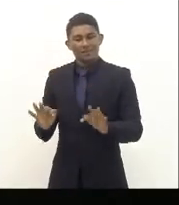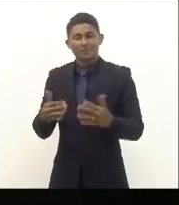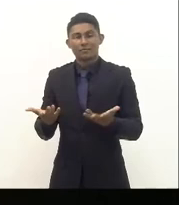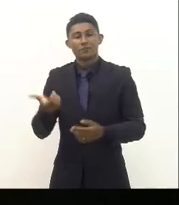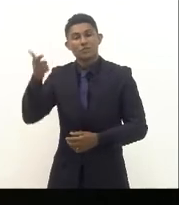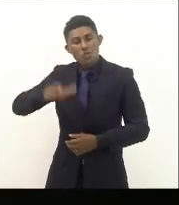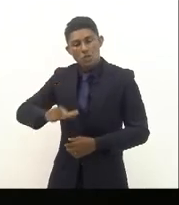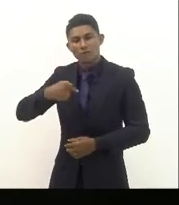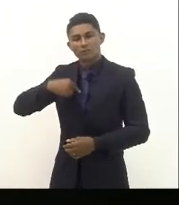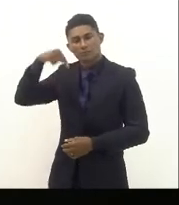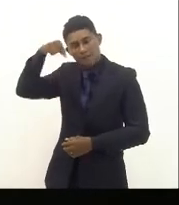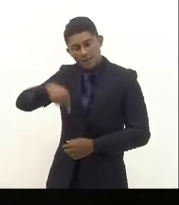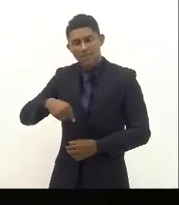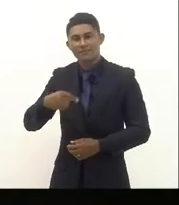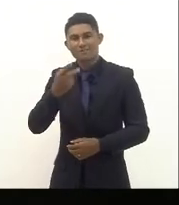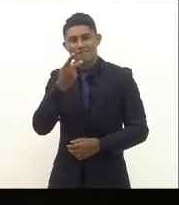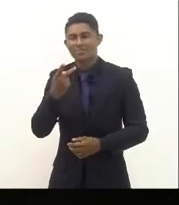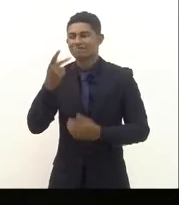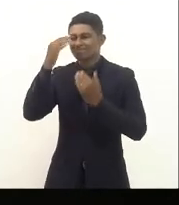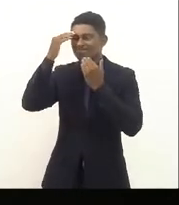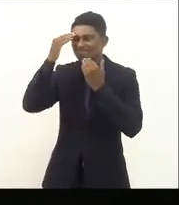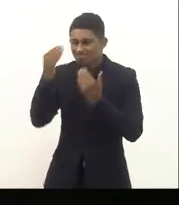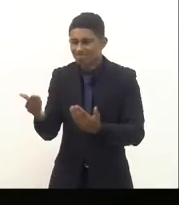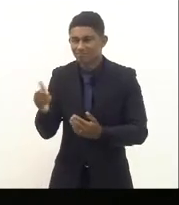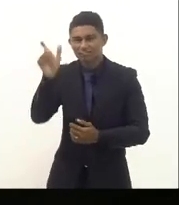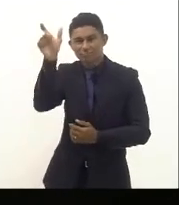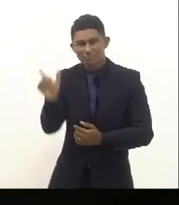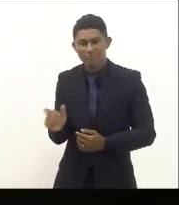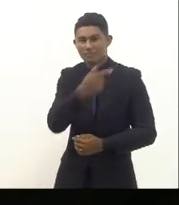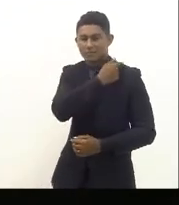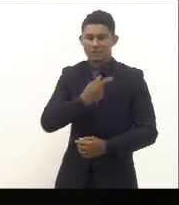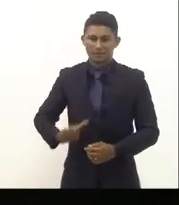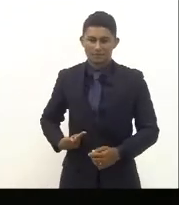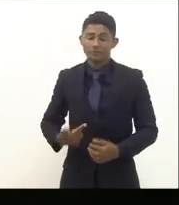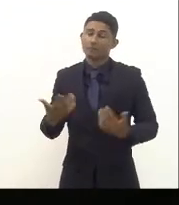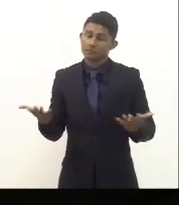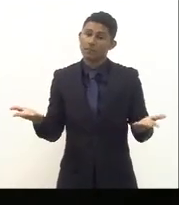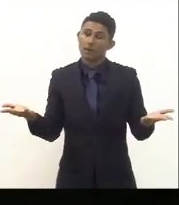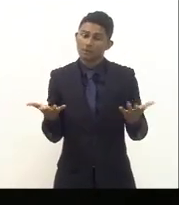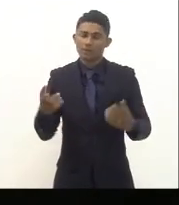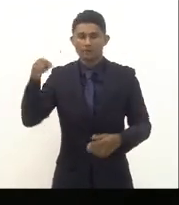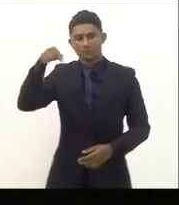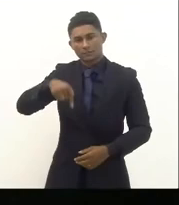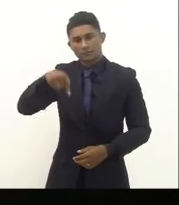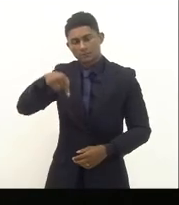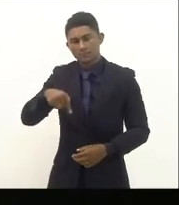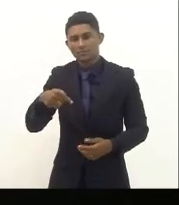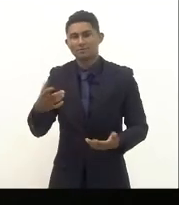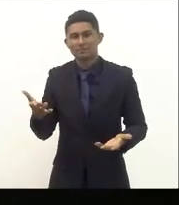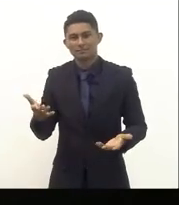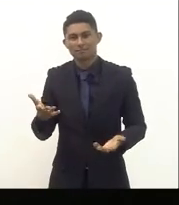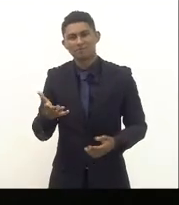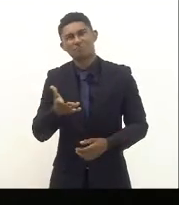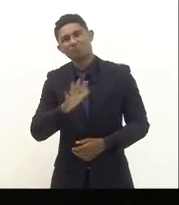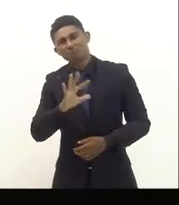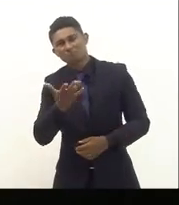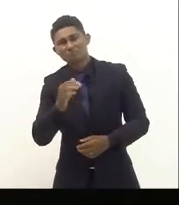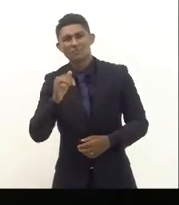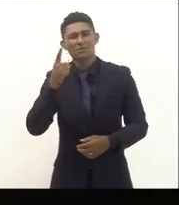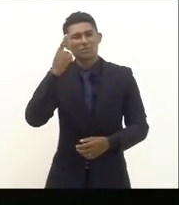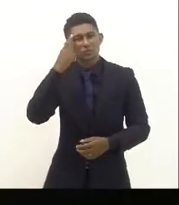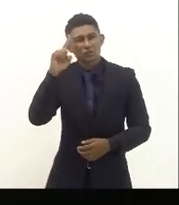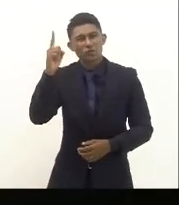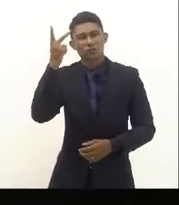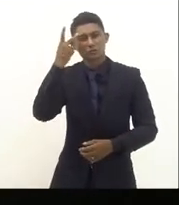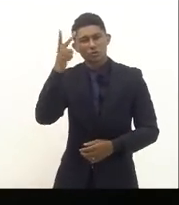quero mais uma vez aqui deixar minha gratidão Governador atual de Castro e nesse momento acho que passaram três dias